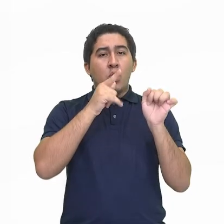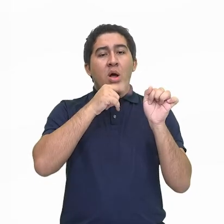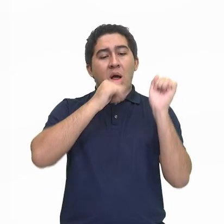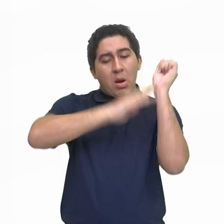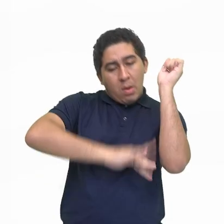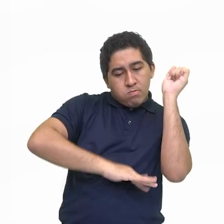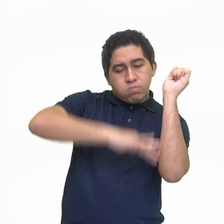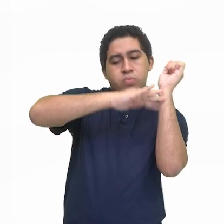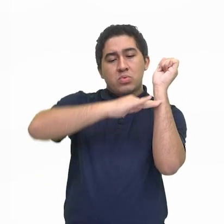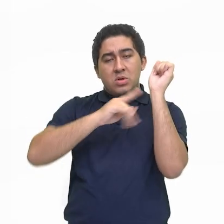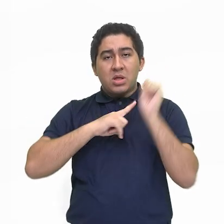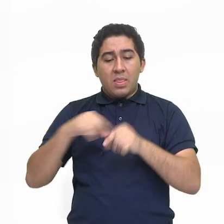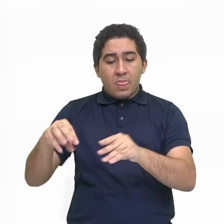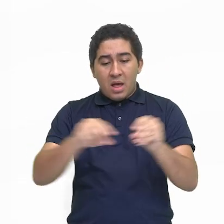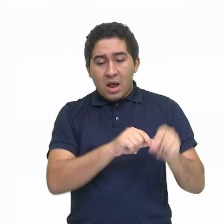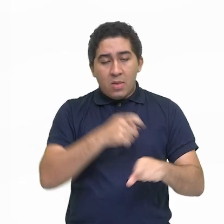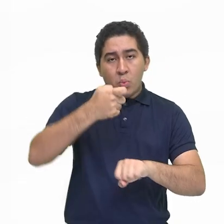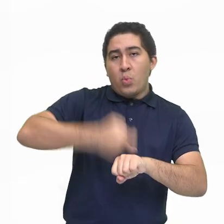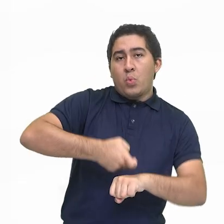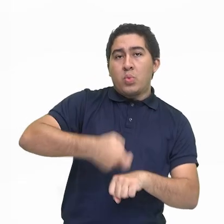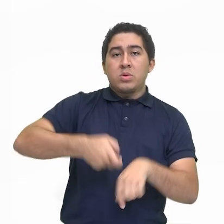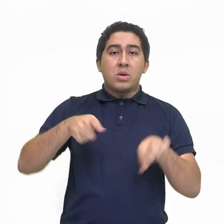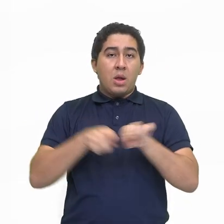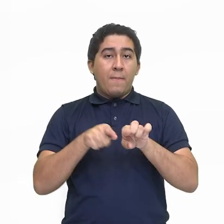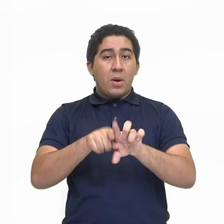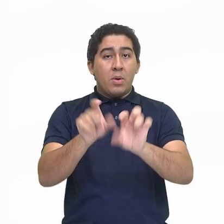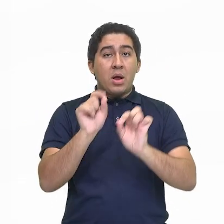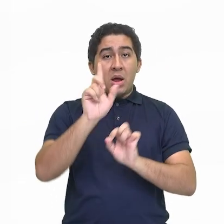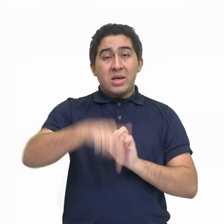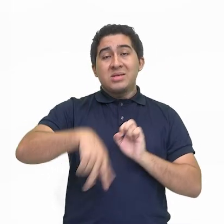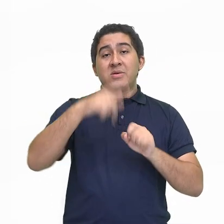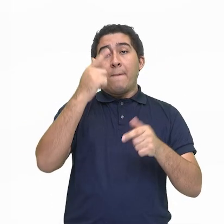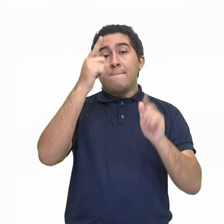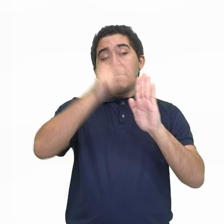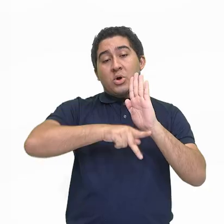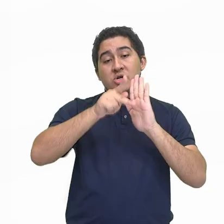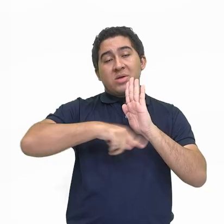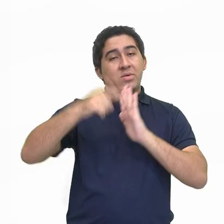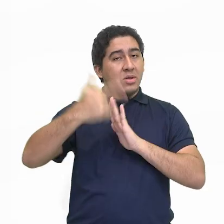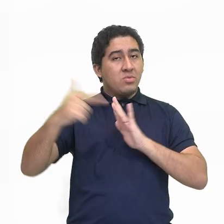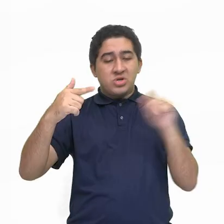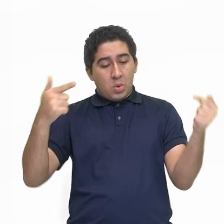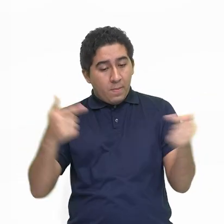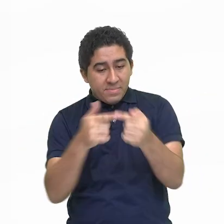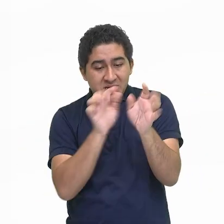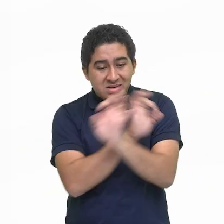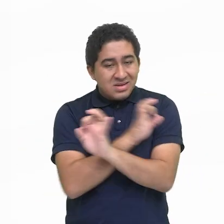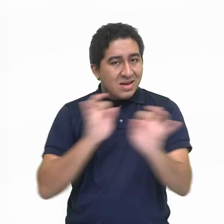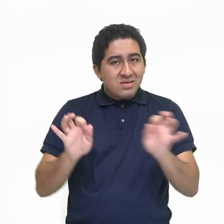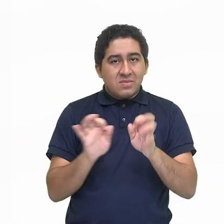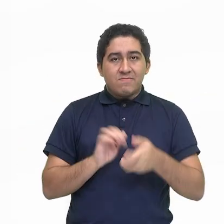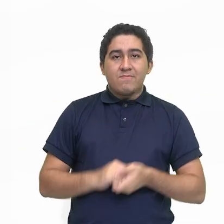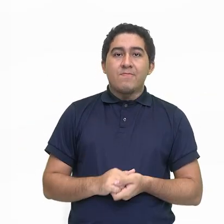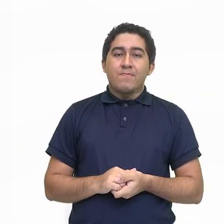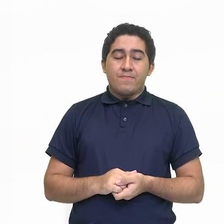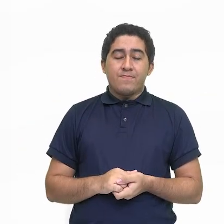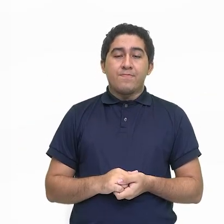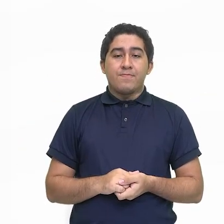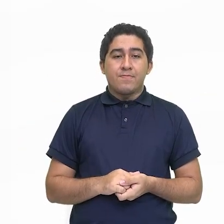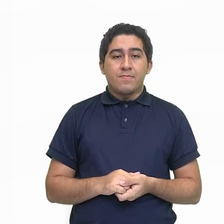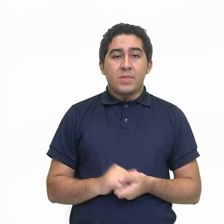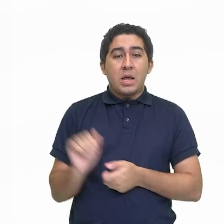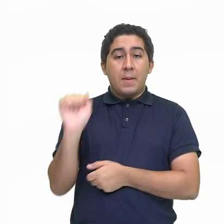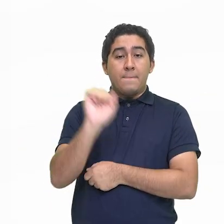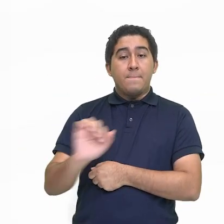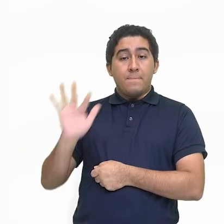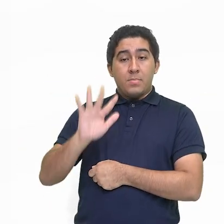que vocês bem conhecem, e, basicamente, esses projetos não levavam isso em conta. Vamos agora a uma